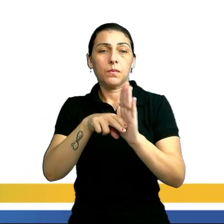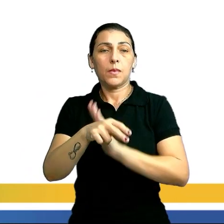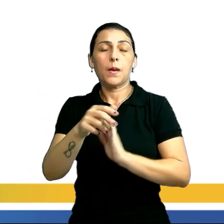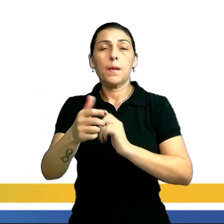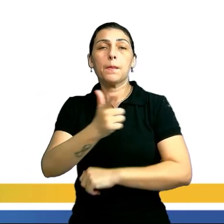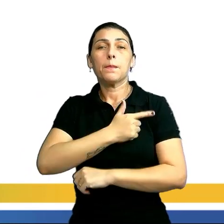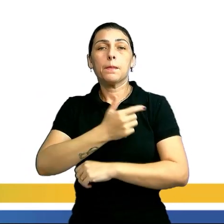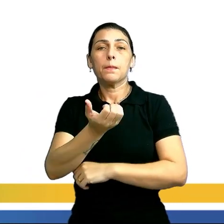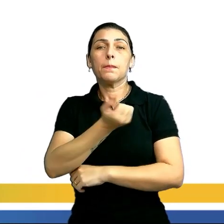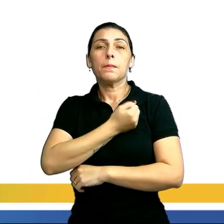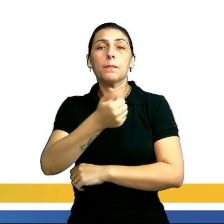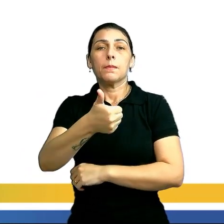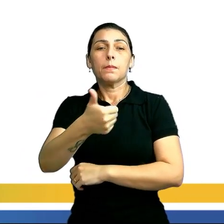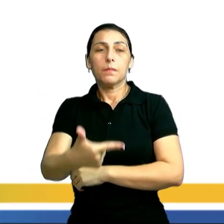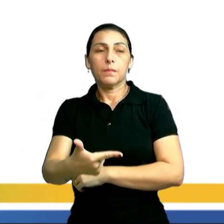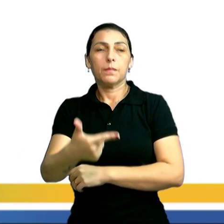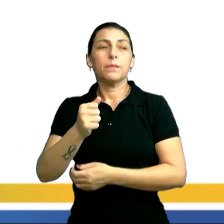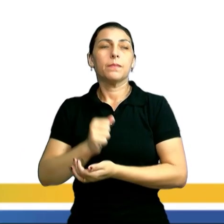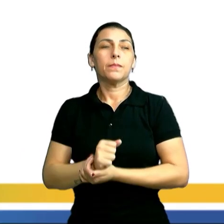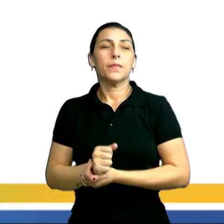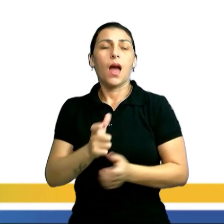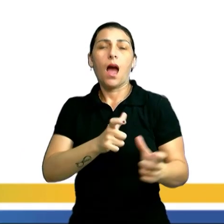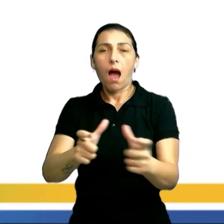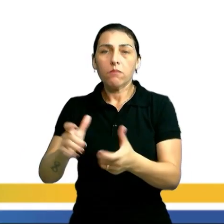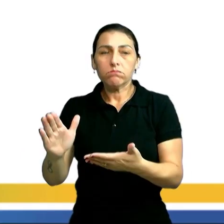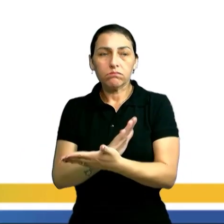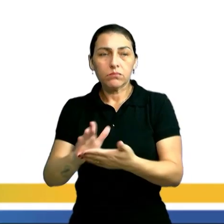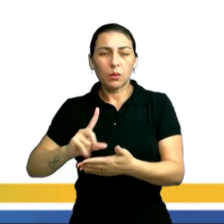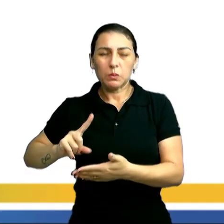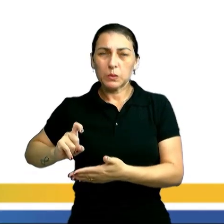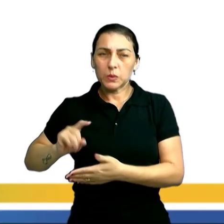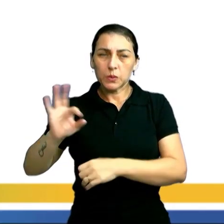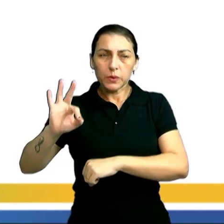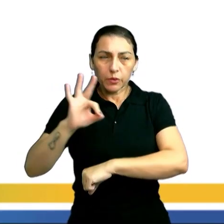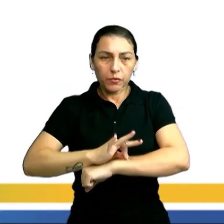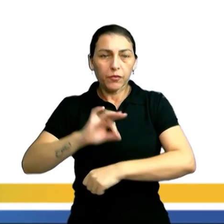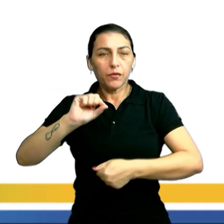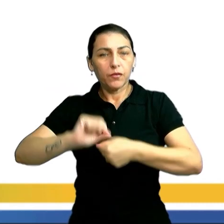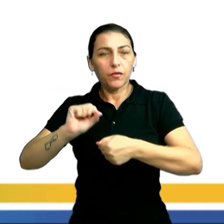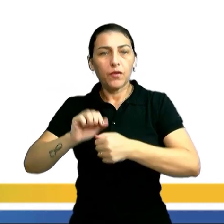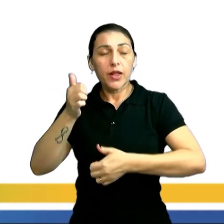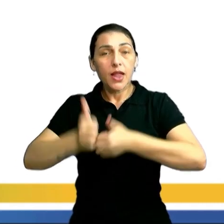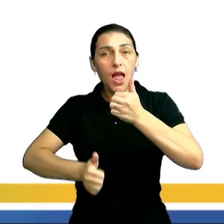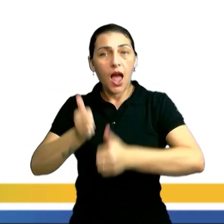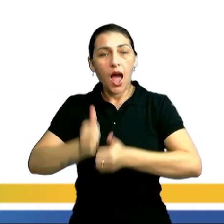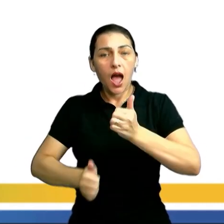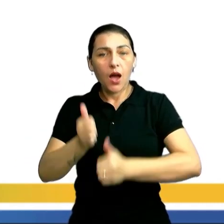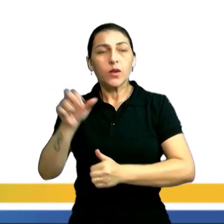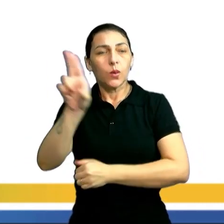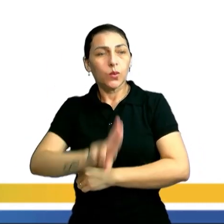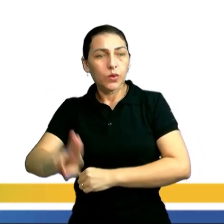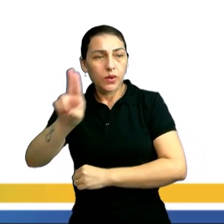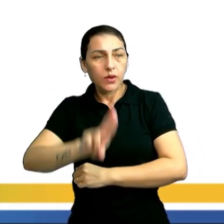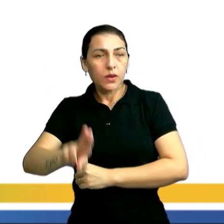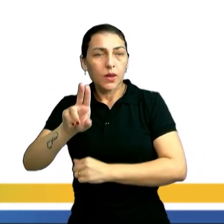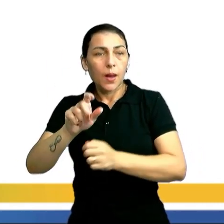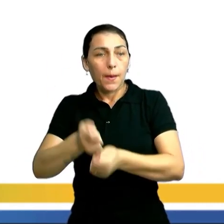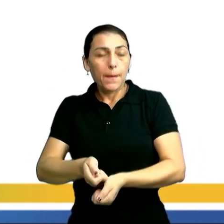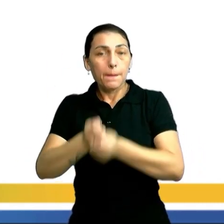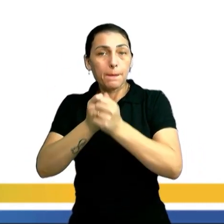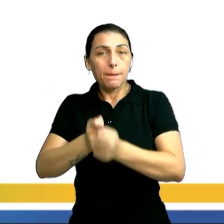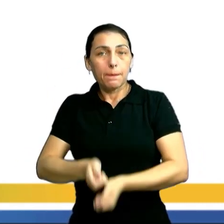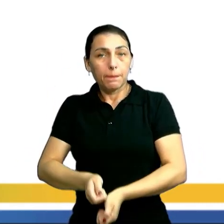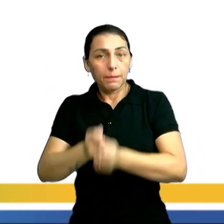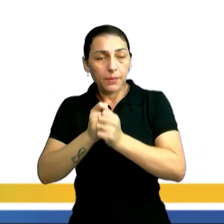comentada. Diz assim: em certos locais, larvas de moscas criadas em arroz cozido são utilizadas como iscas para a